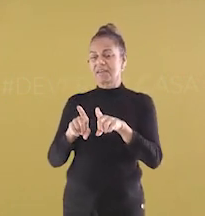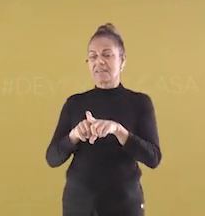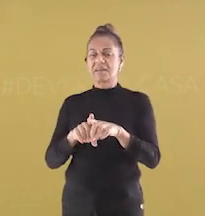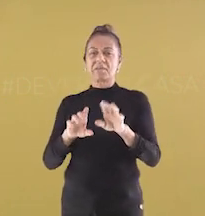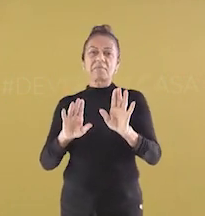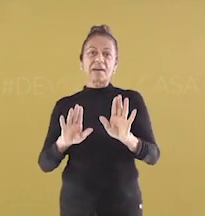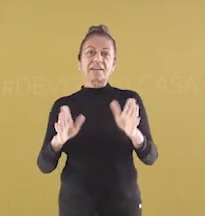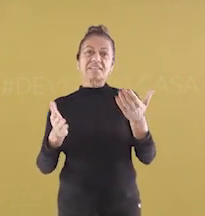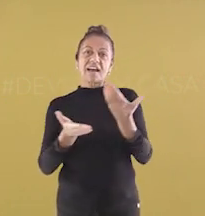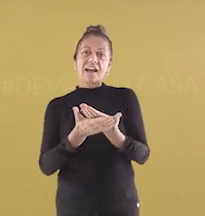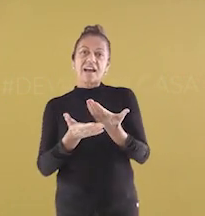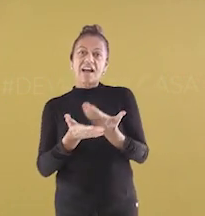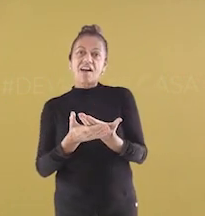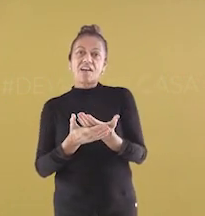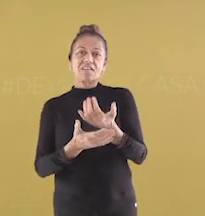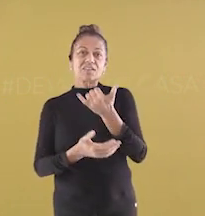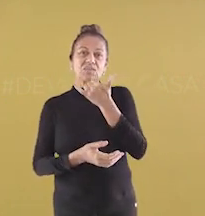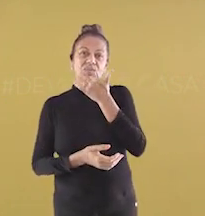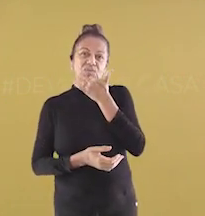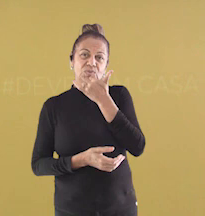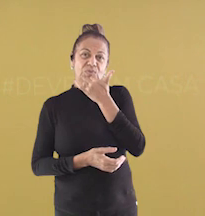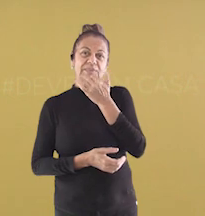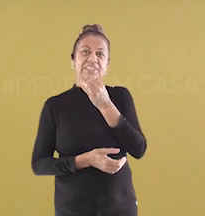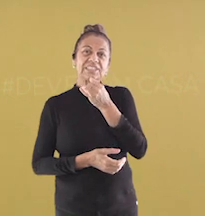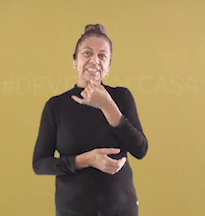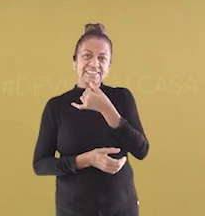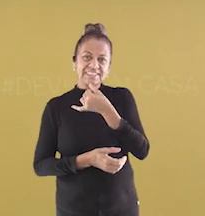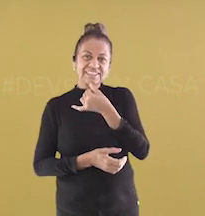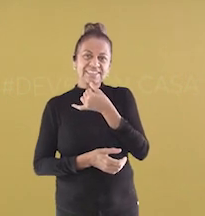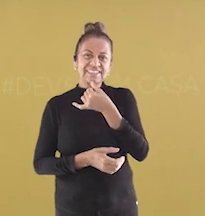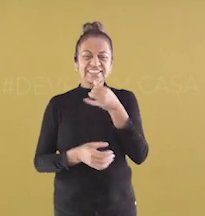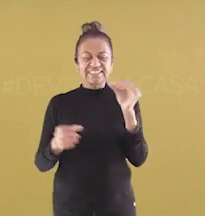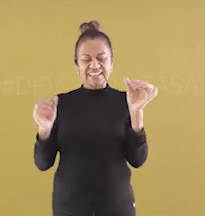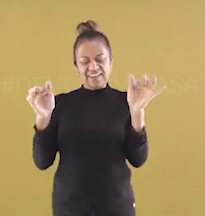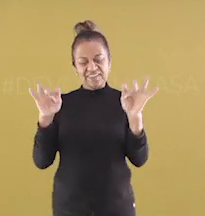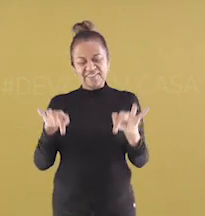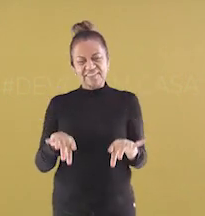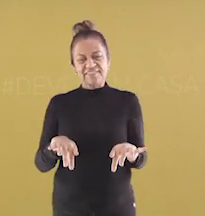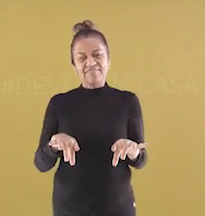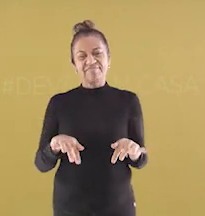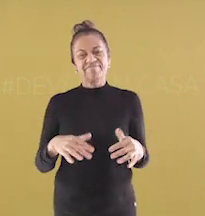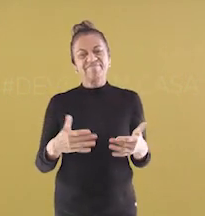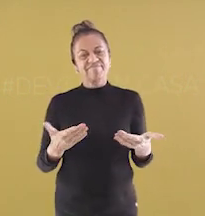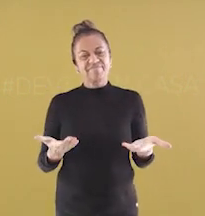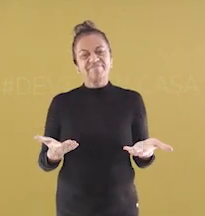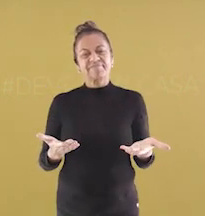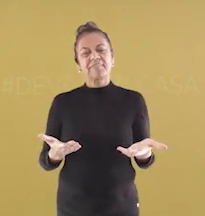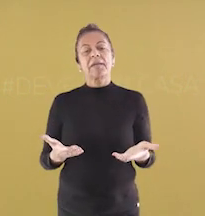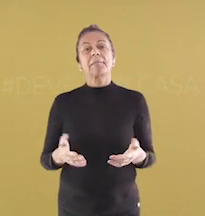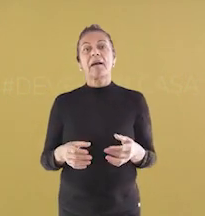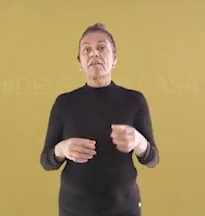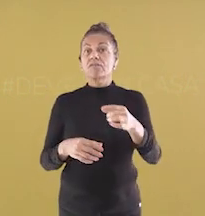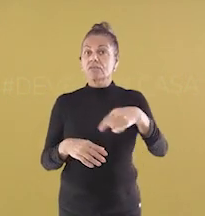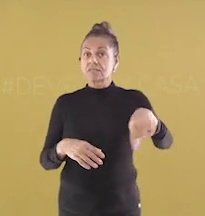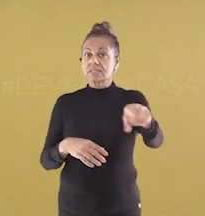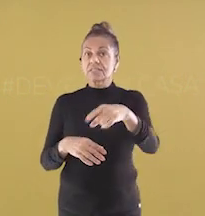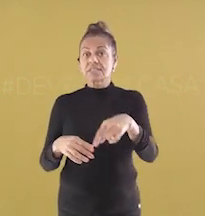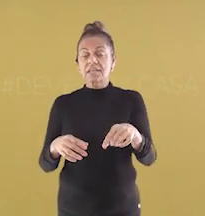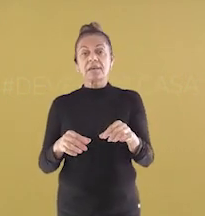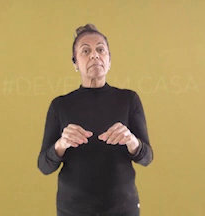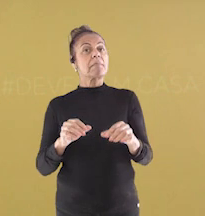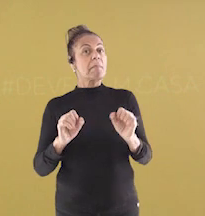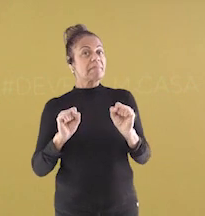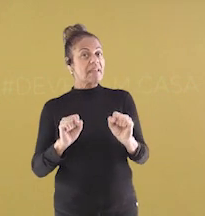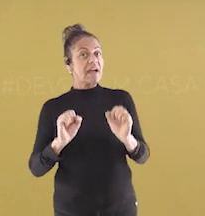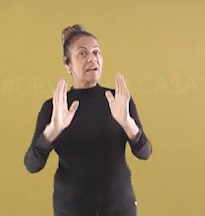de experimento. Mas agora, infelizmente, a nossa aula está chegando ao fim. Envie o passo a passo do